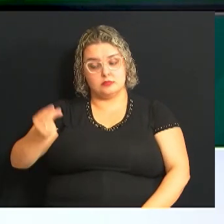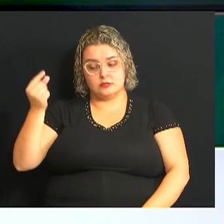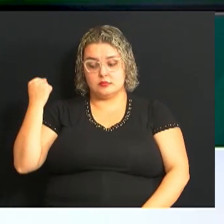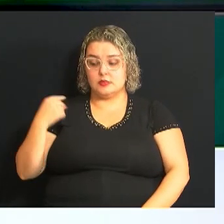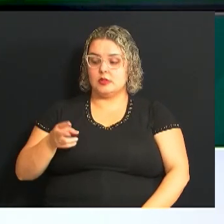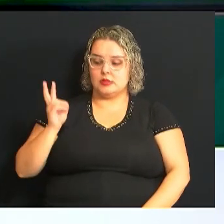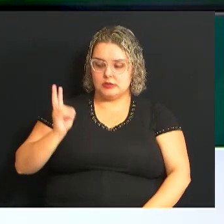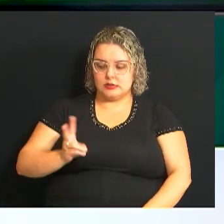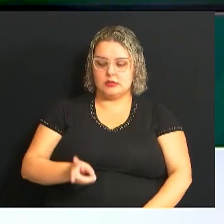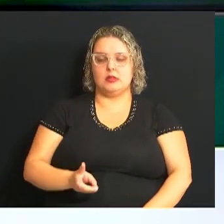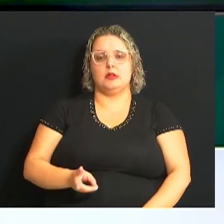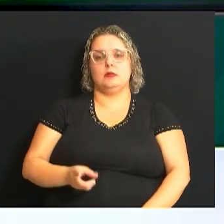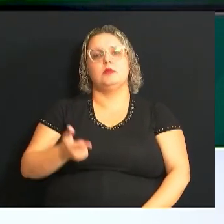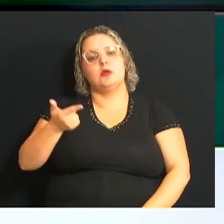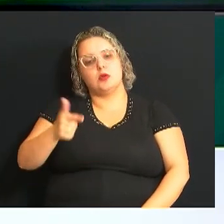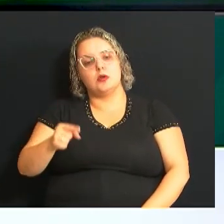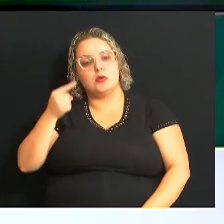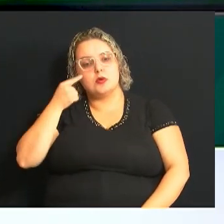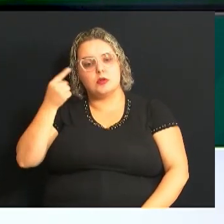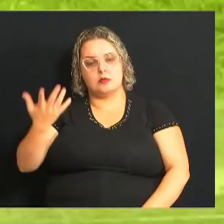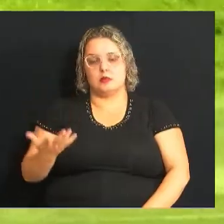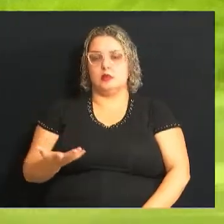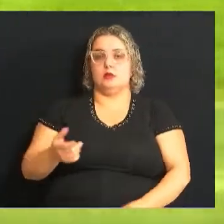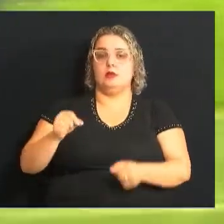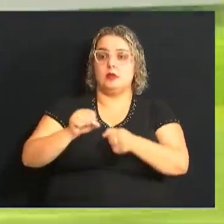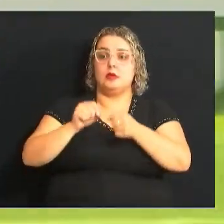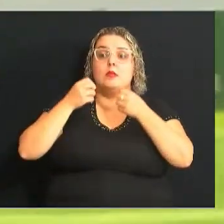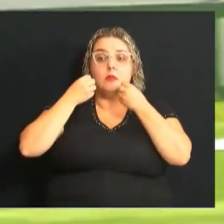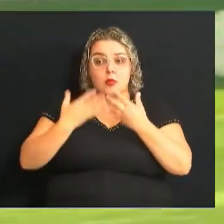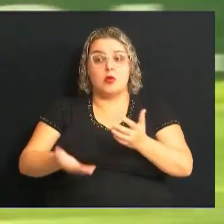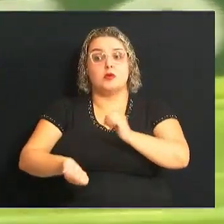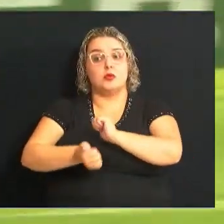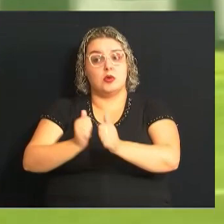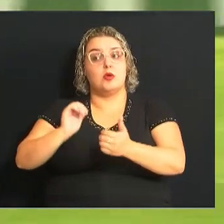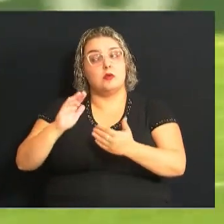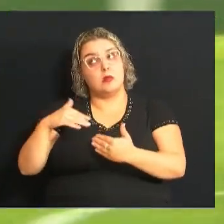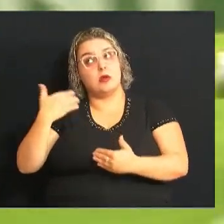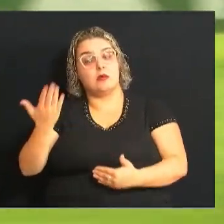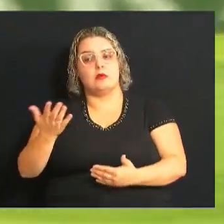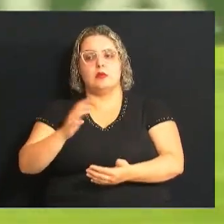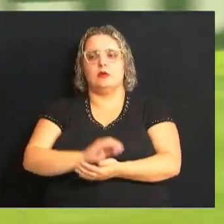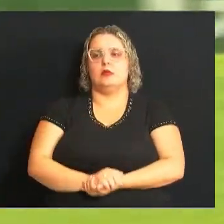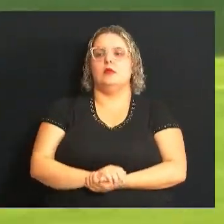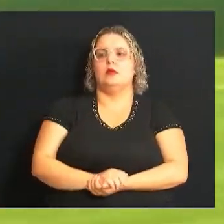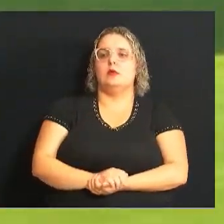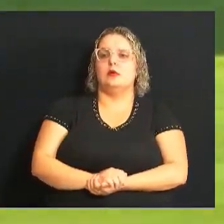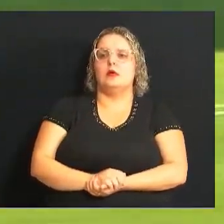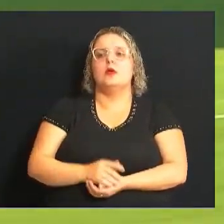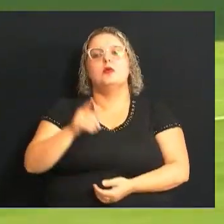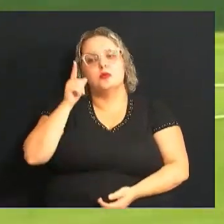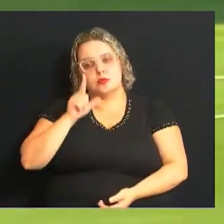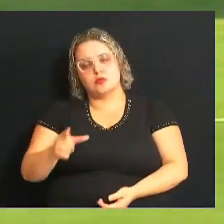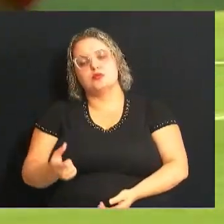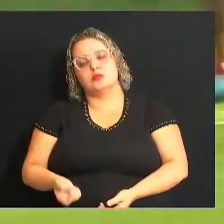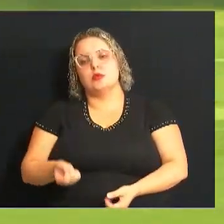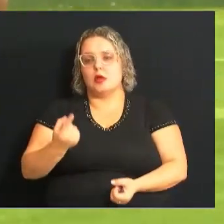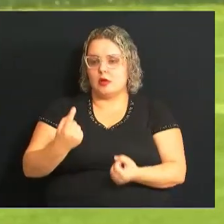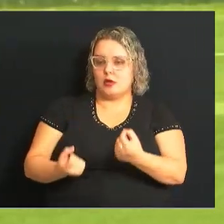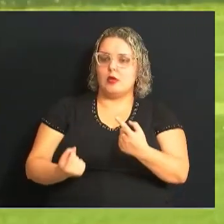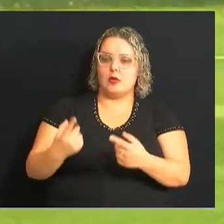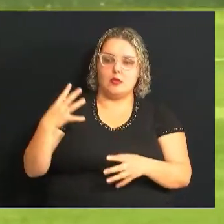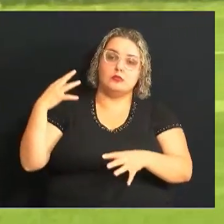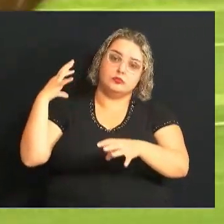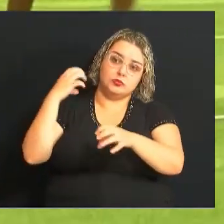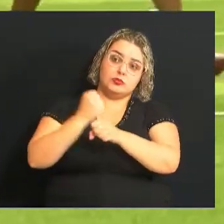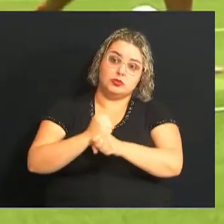seguir com esse pensamento de fazer bons jogos fora de casa, beliscar alguns pontos para que, quando a gente tiver a